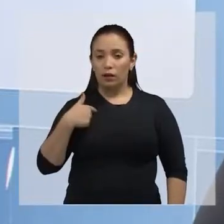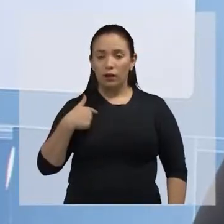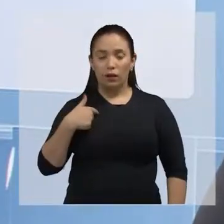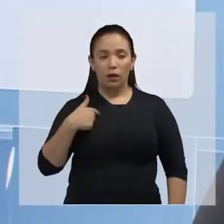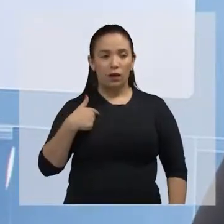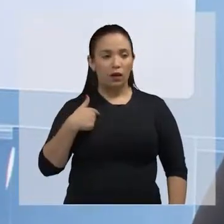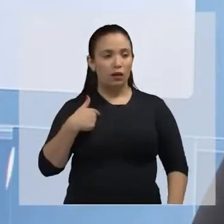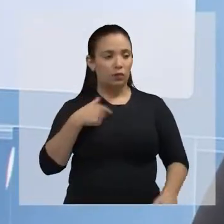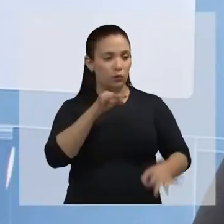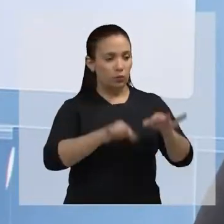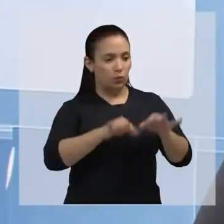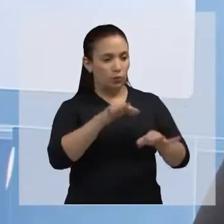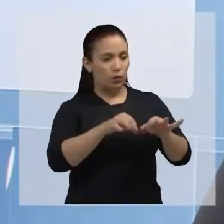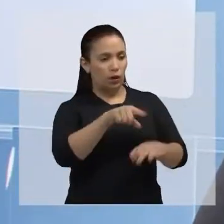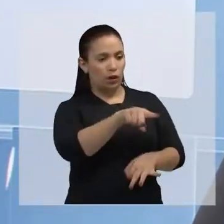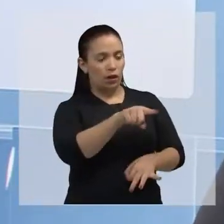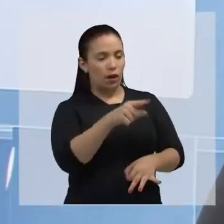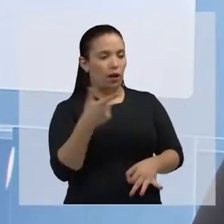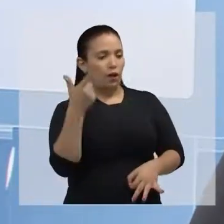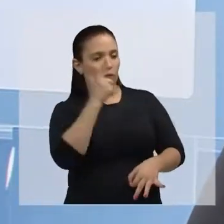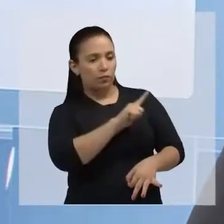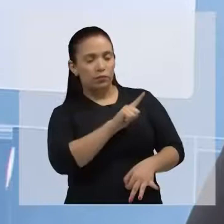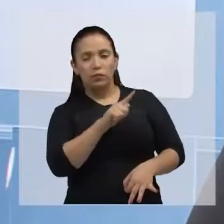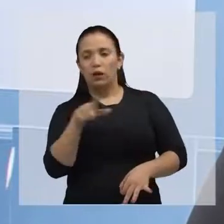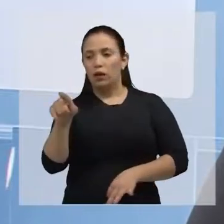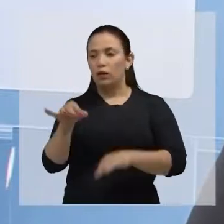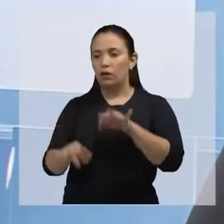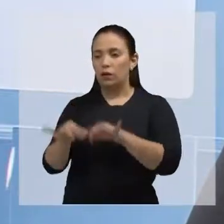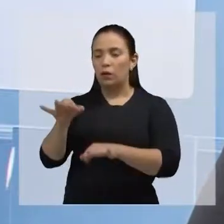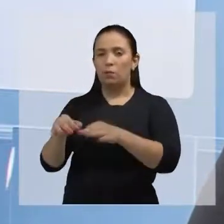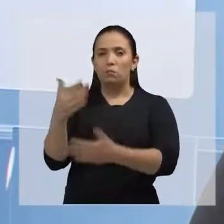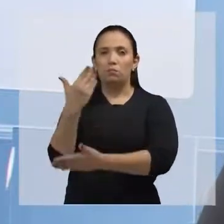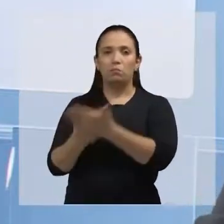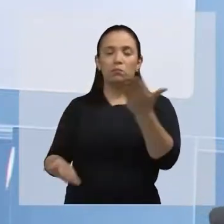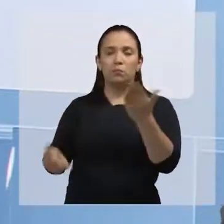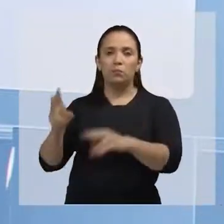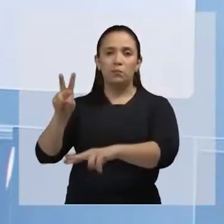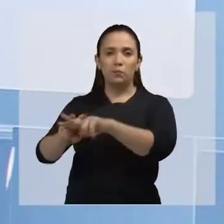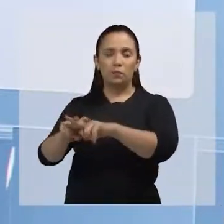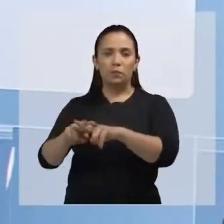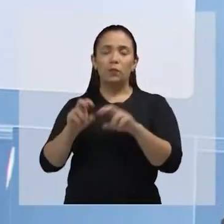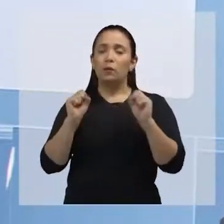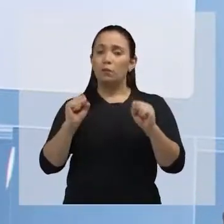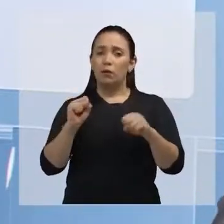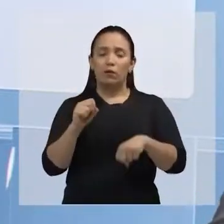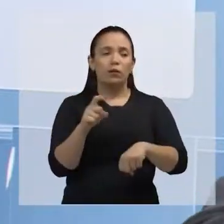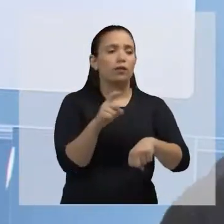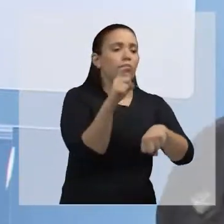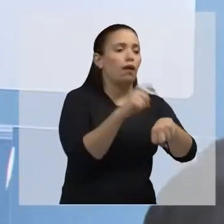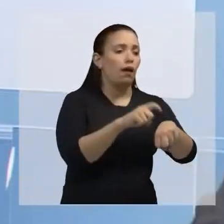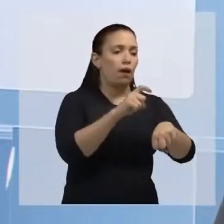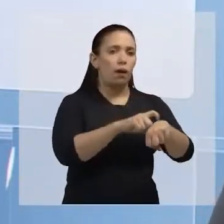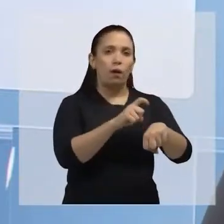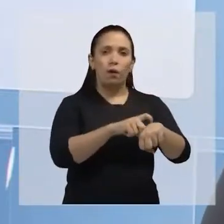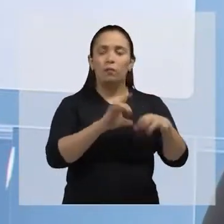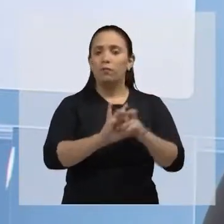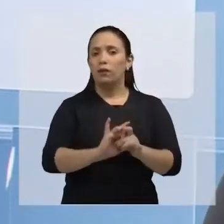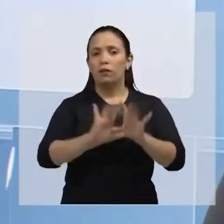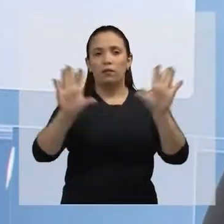inocentar ou lhe condenar. Ou ele pode lhe condenar de manhã e lhe inocentar à